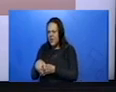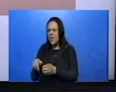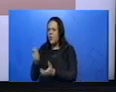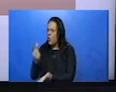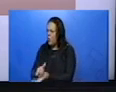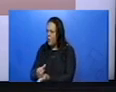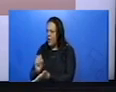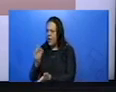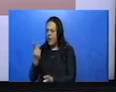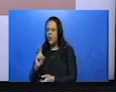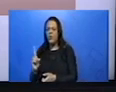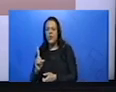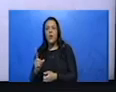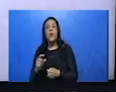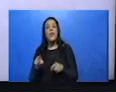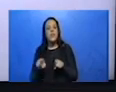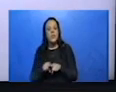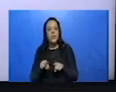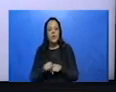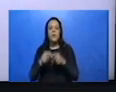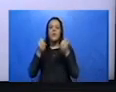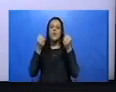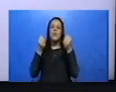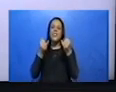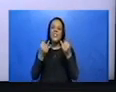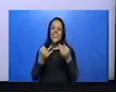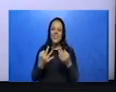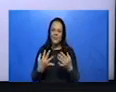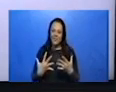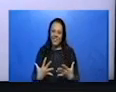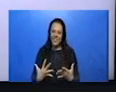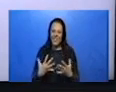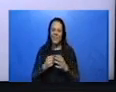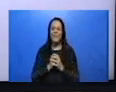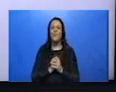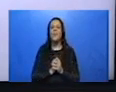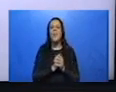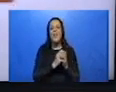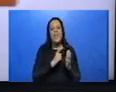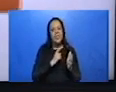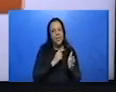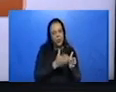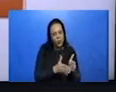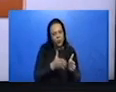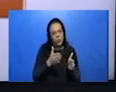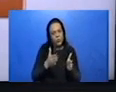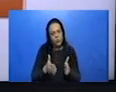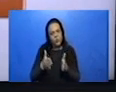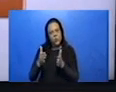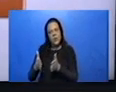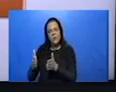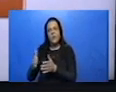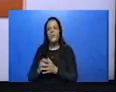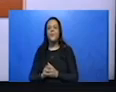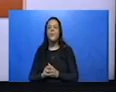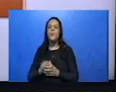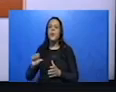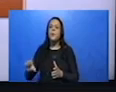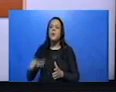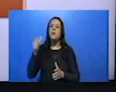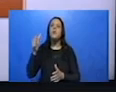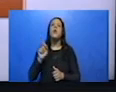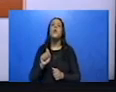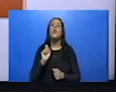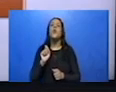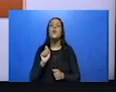justificativa, tá? Então, basta que a gente siga mais ou menos um passo a passo. A primeira coisa que você tem que fazer é escolher um livro.